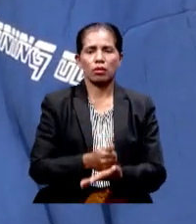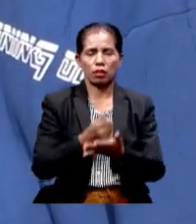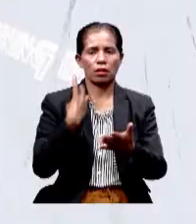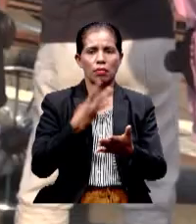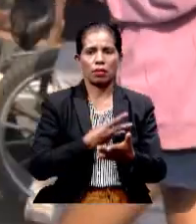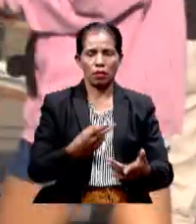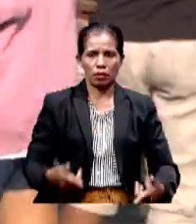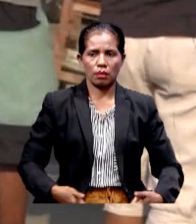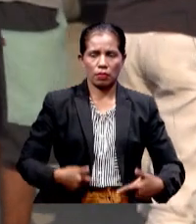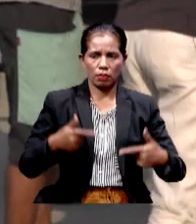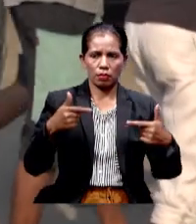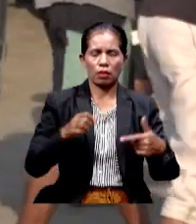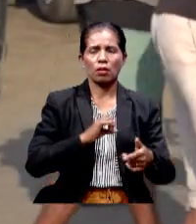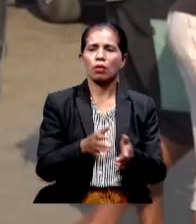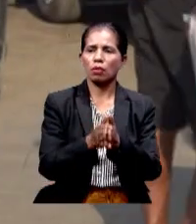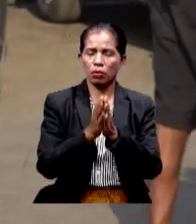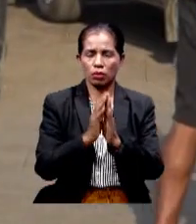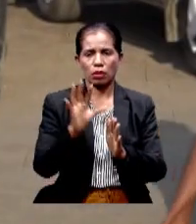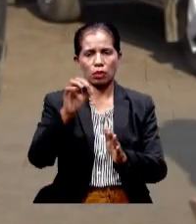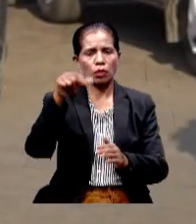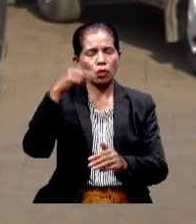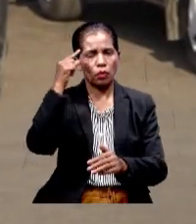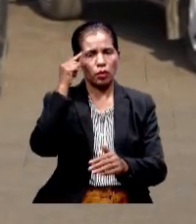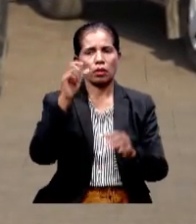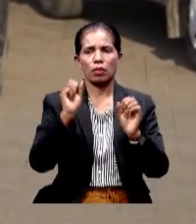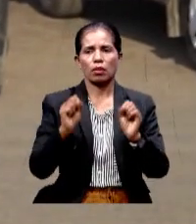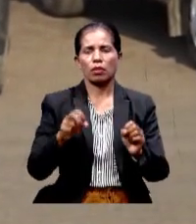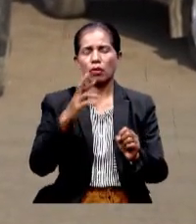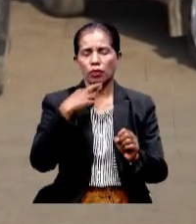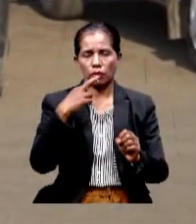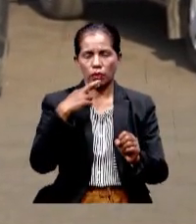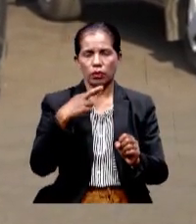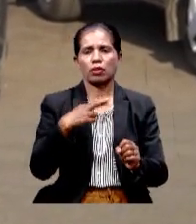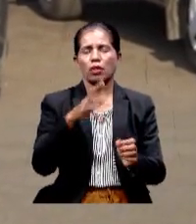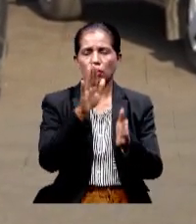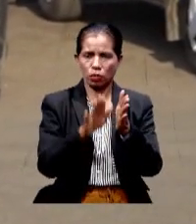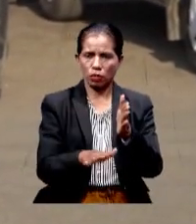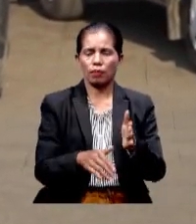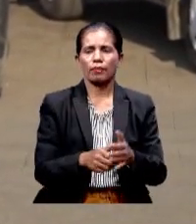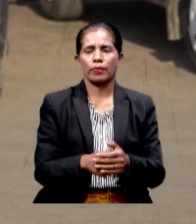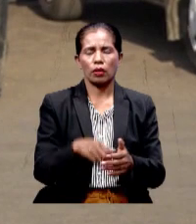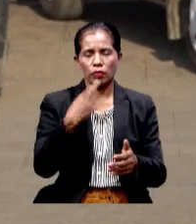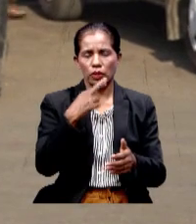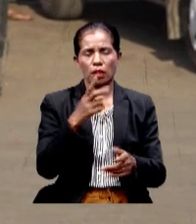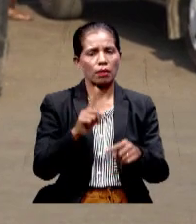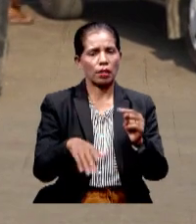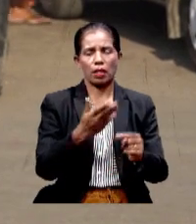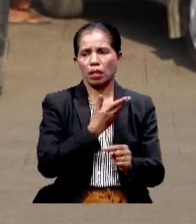muris. Awak karakne awak suban unu governo atu atu fos folin ni. Atu mbai hansa